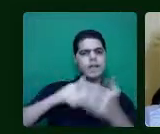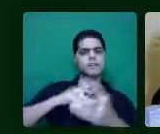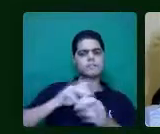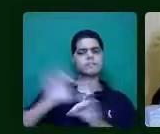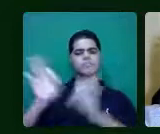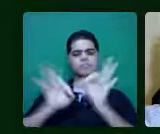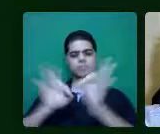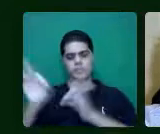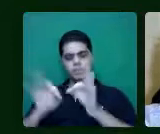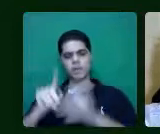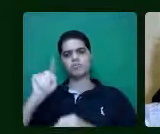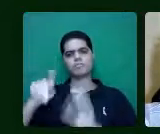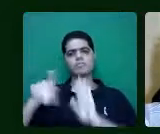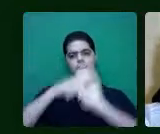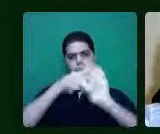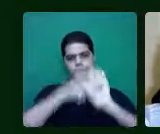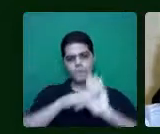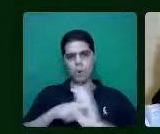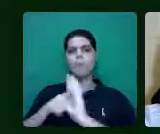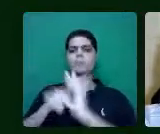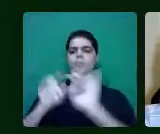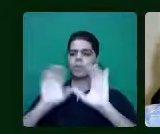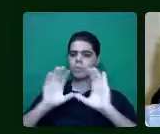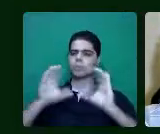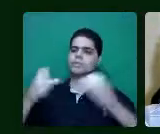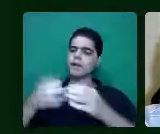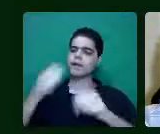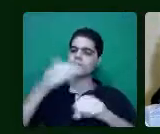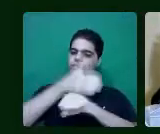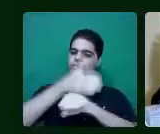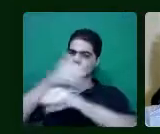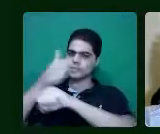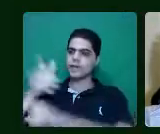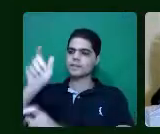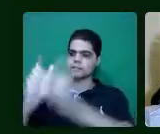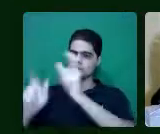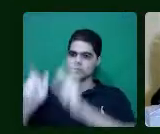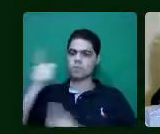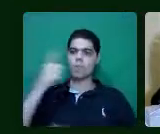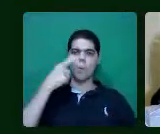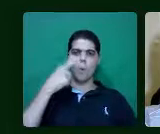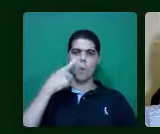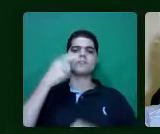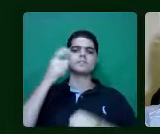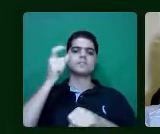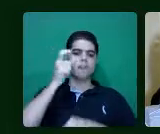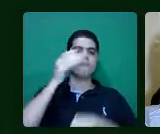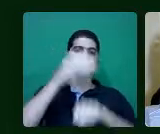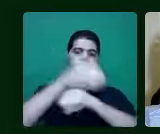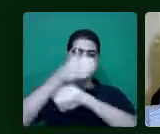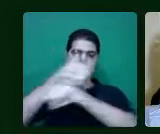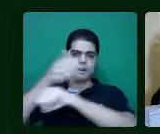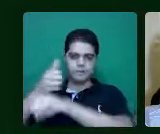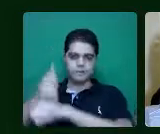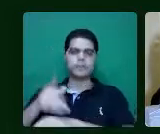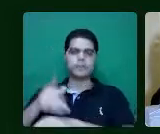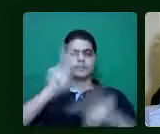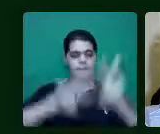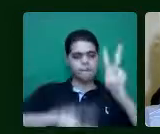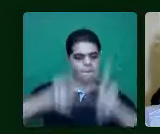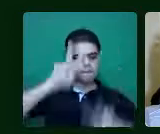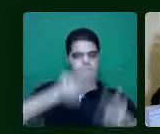justamente para a comunidade ter acesso, que ela possa consultar. A gente vai repercutir também na imprensa. Então, a ideia é que essas ideias que surgirem na